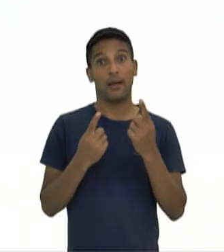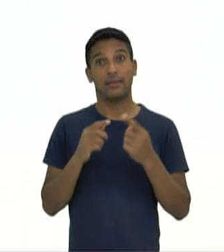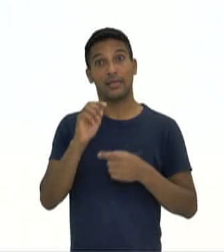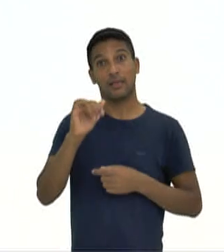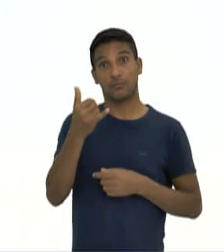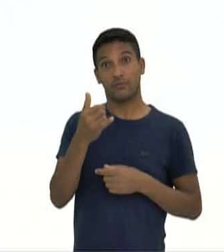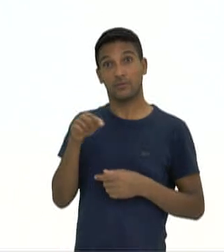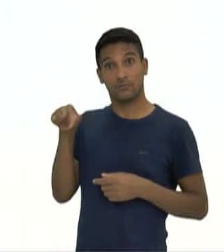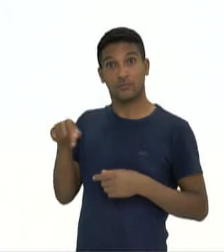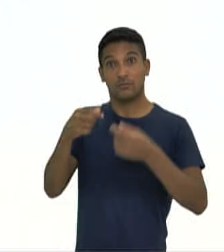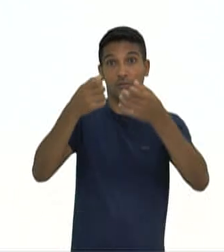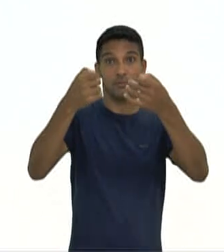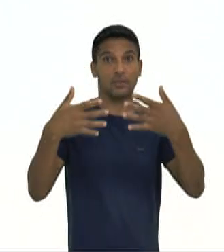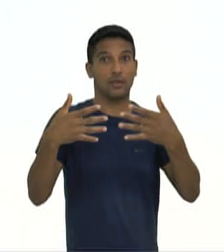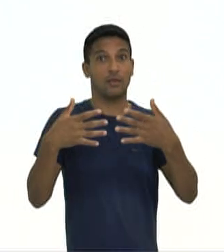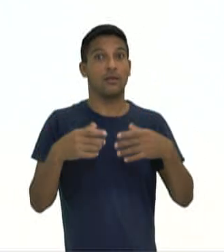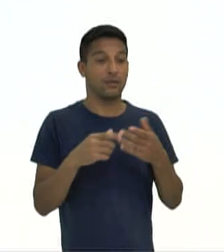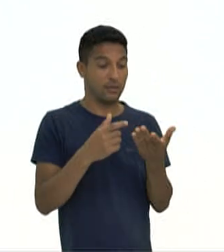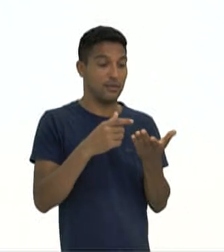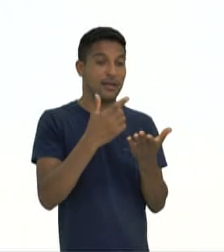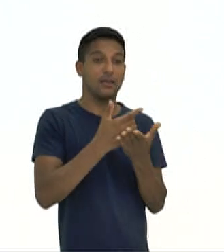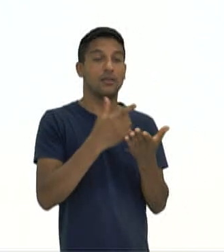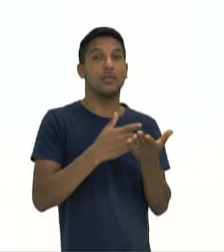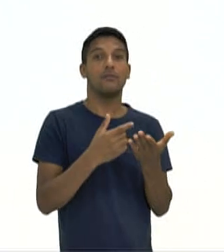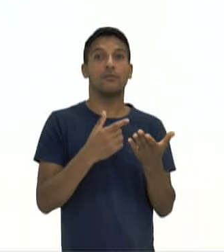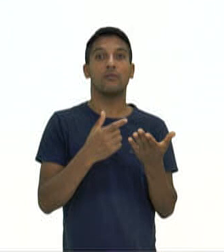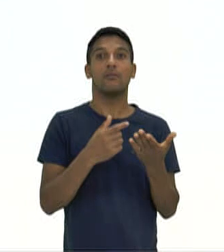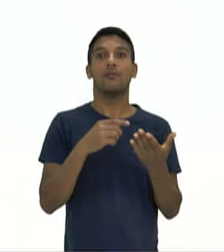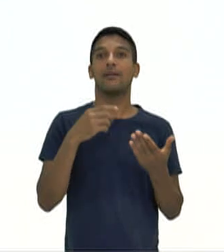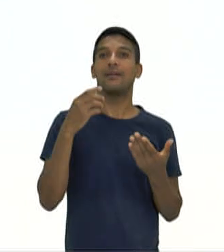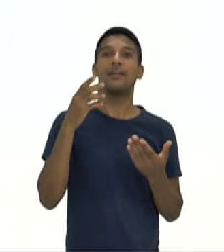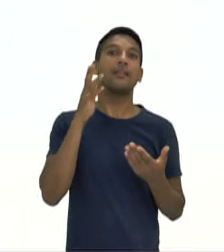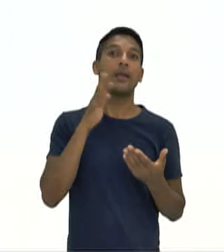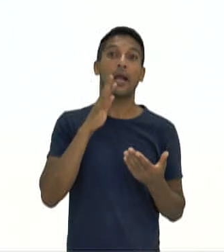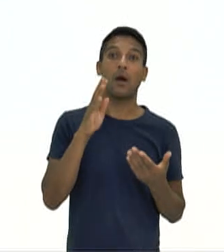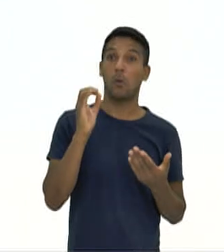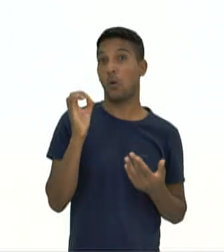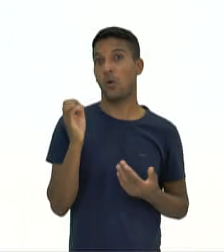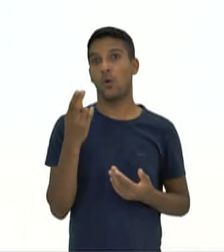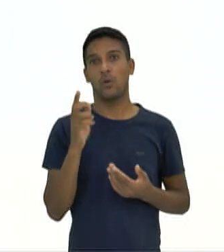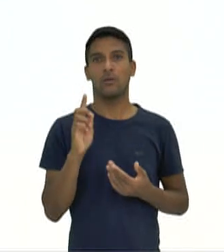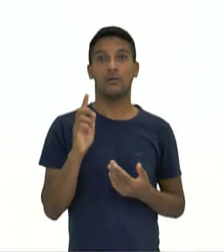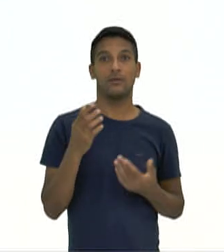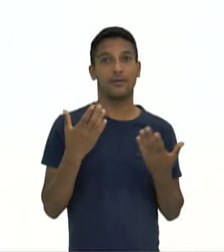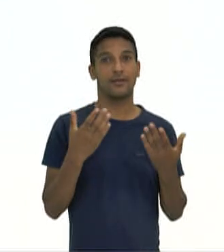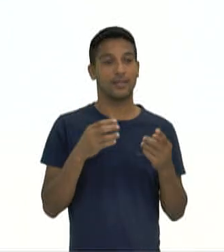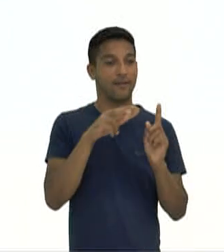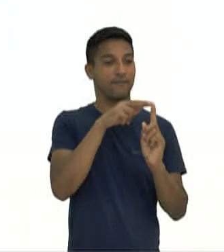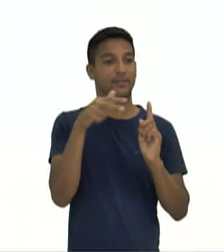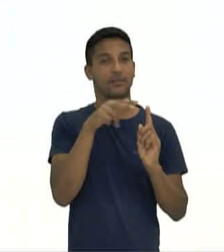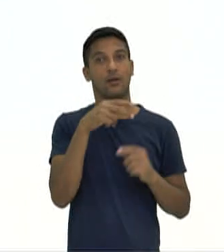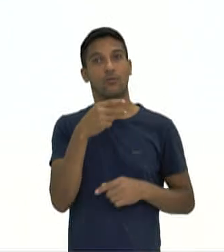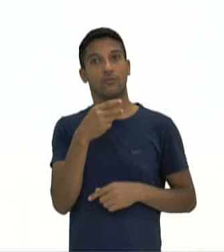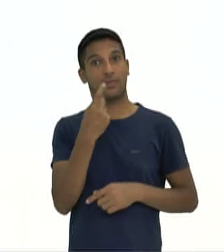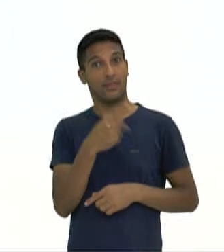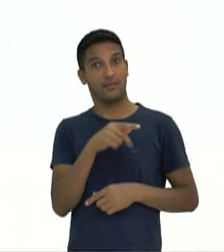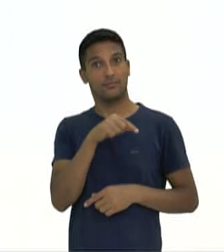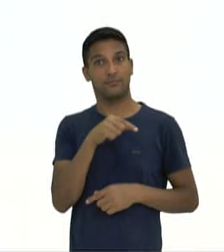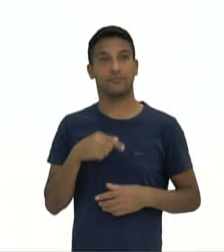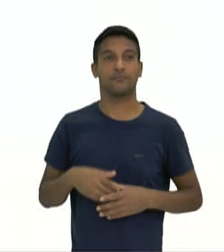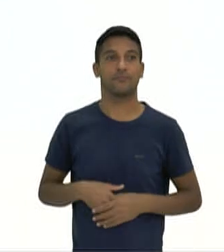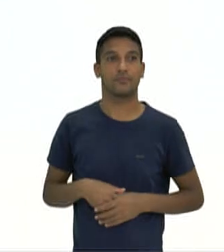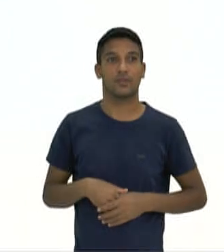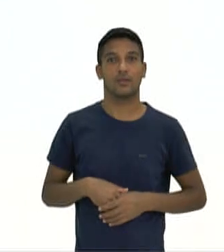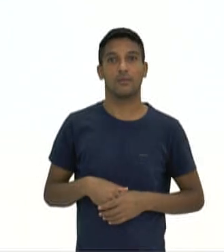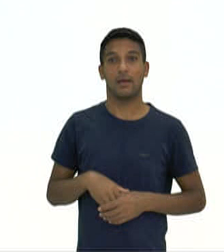do livro ser ou não legal, na visão dele. E ainda, na resposta, a edição, o jornalista,